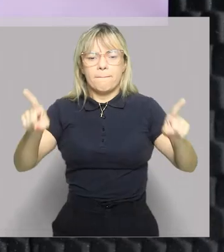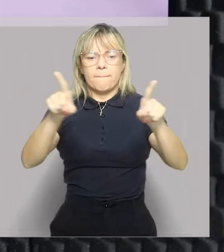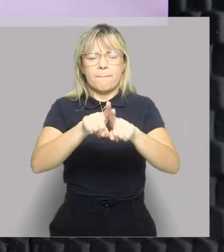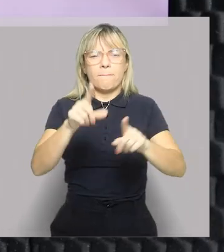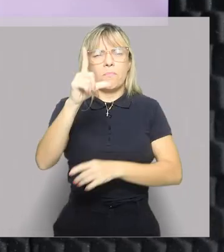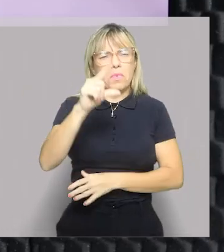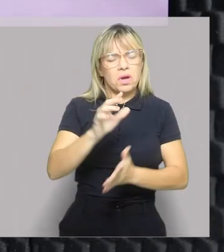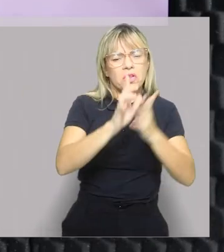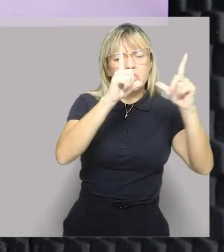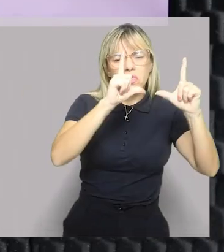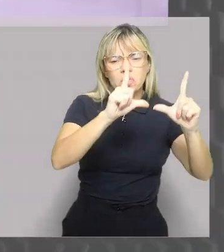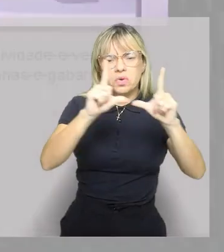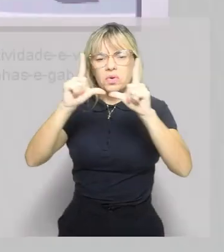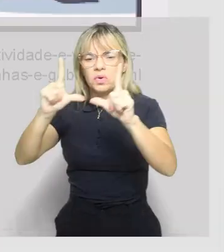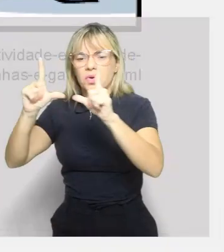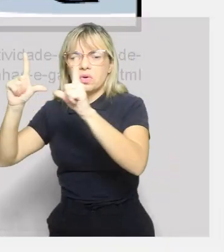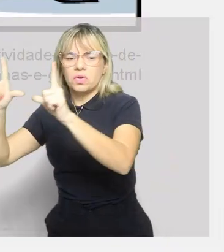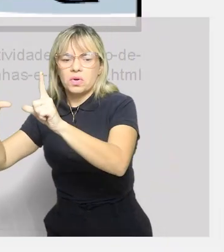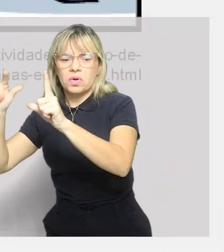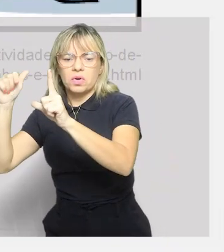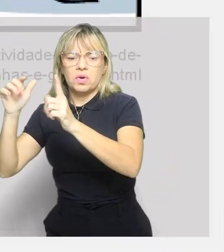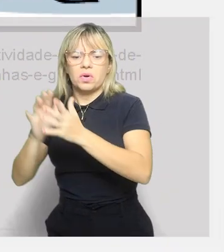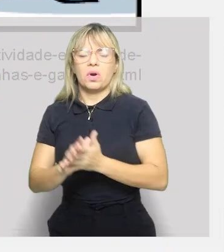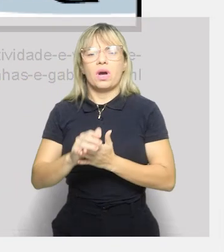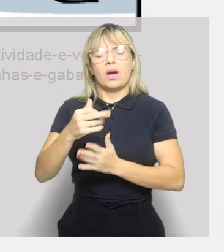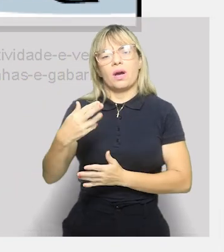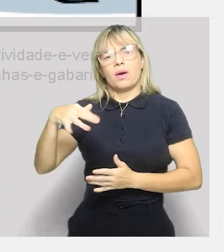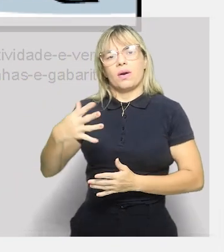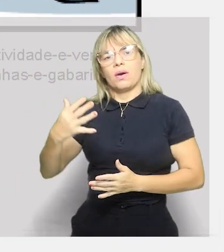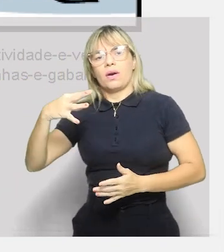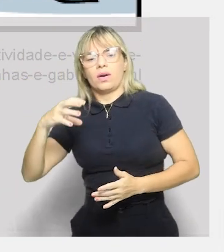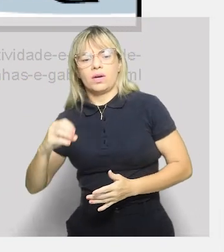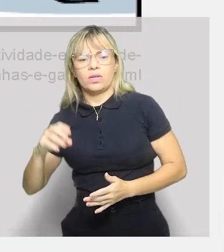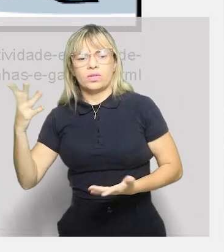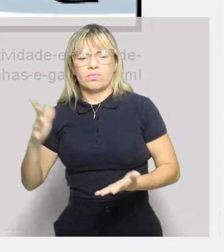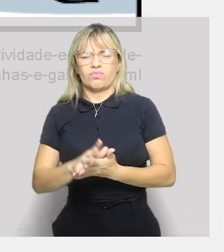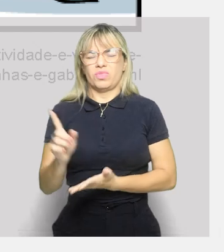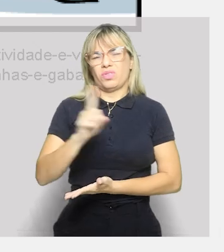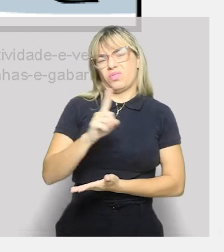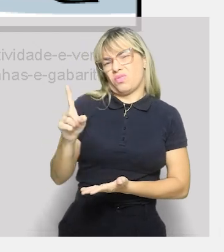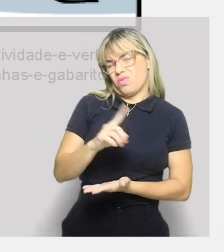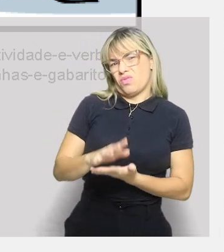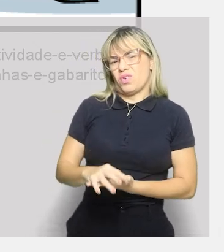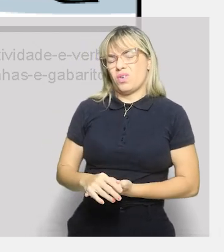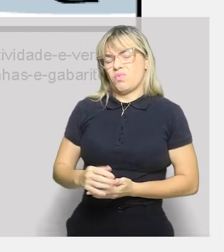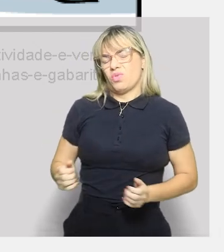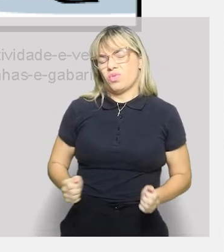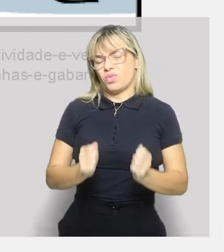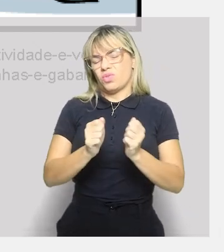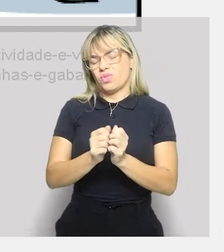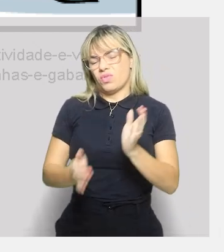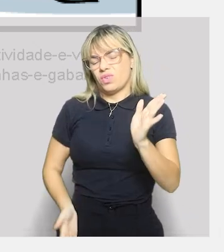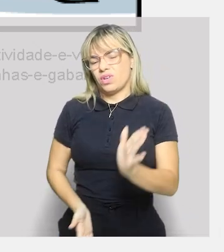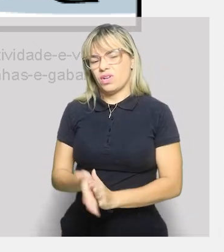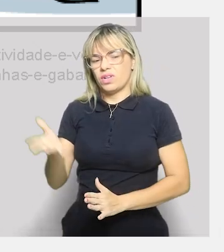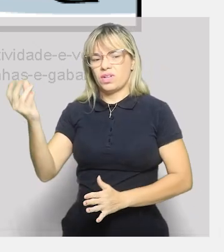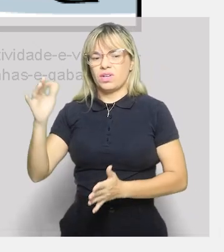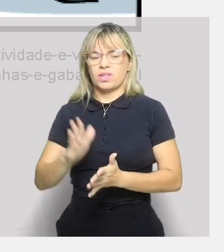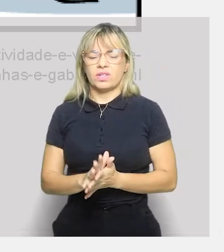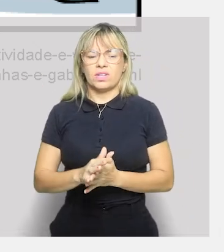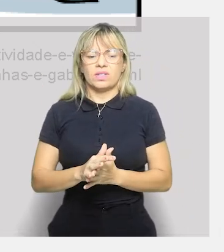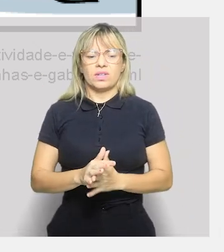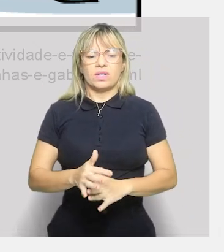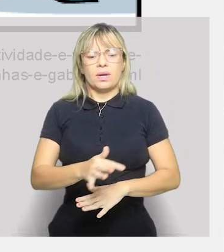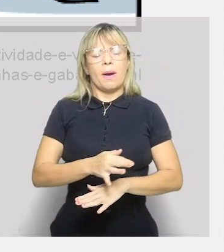tirinha, agora do Armandinho, diz assim, não vamos viajar nessas férias, filho, mas podemos ir ao parque,